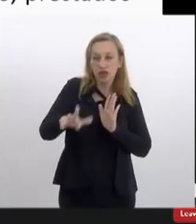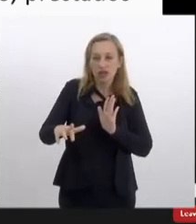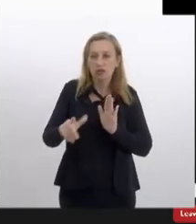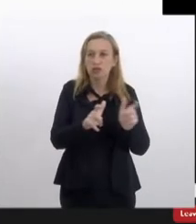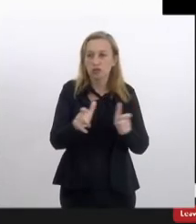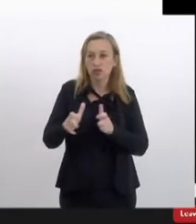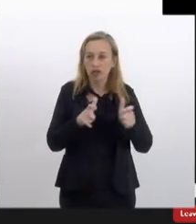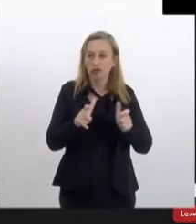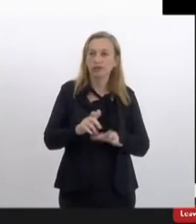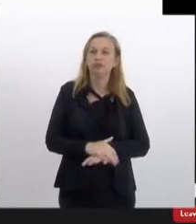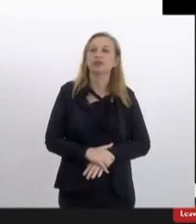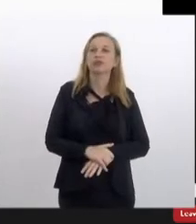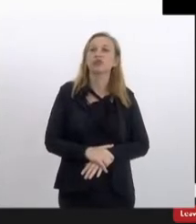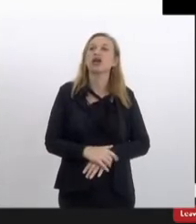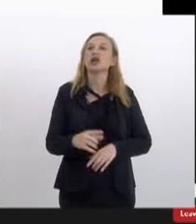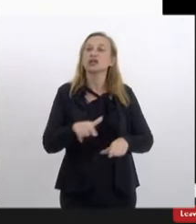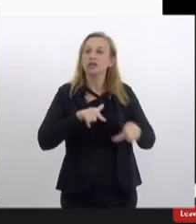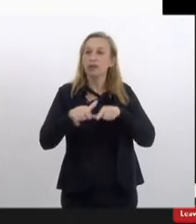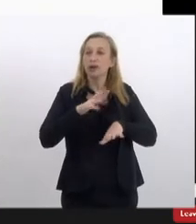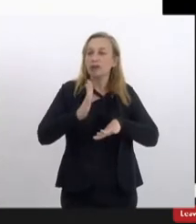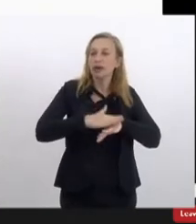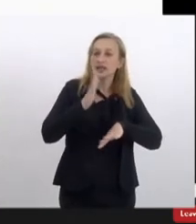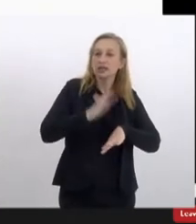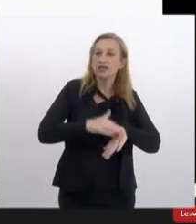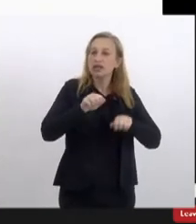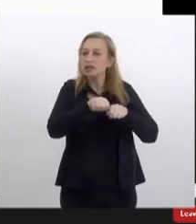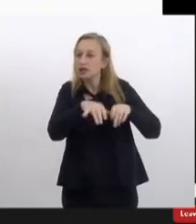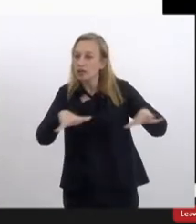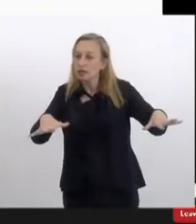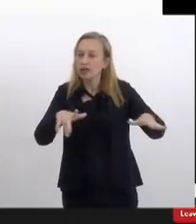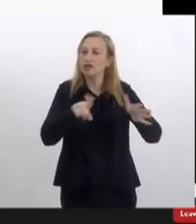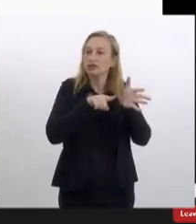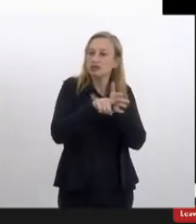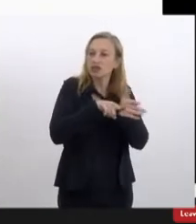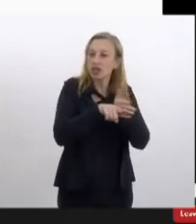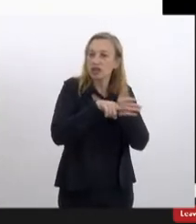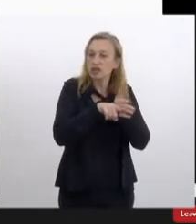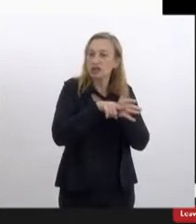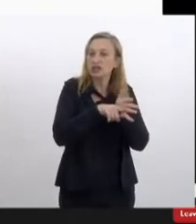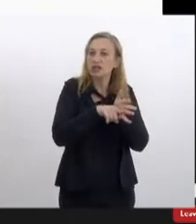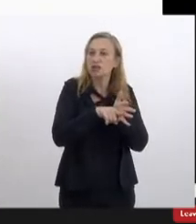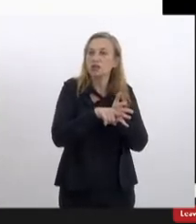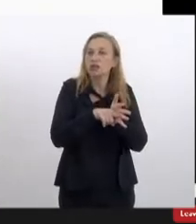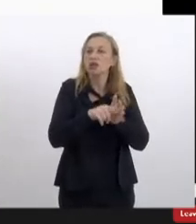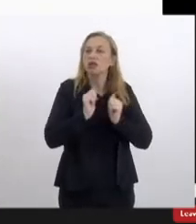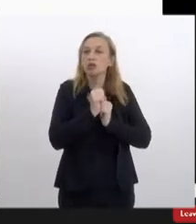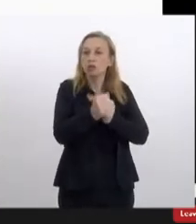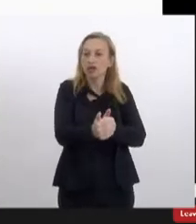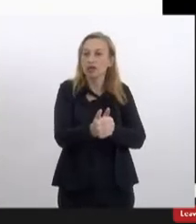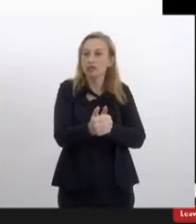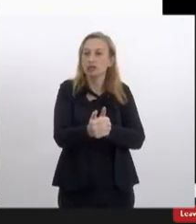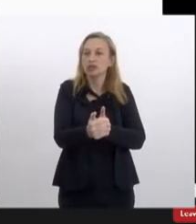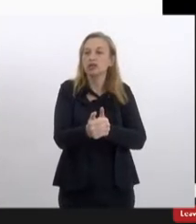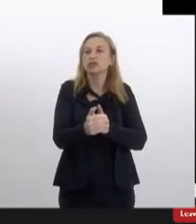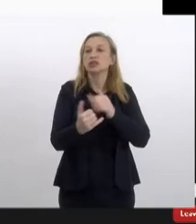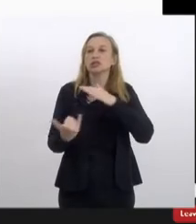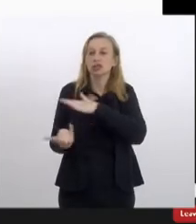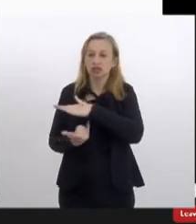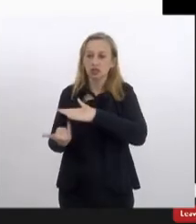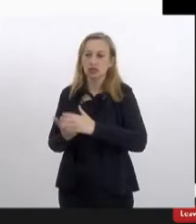portarias. A gente está trabalhando cada vez mais a ampliar a fiscalização e o acompanhamento dessas